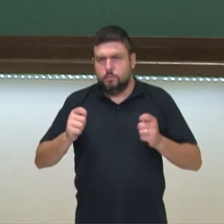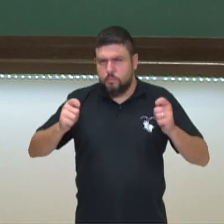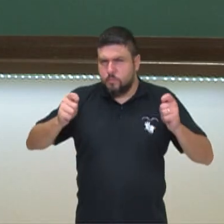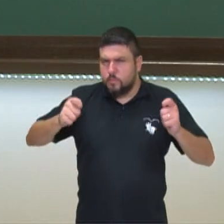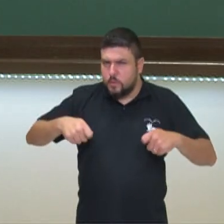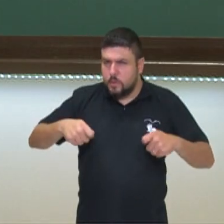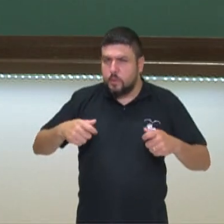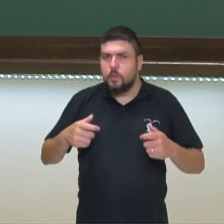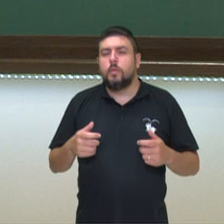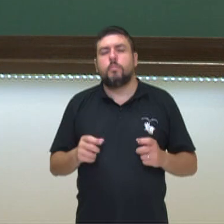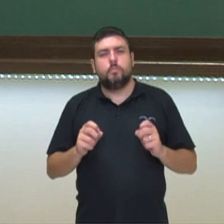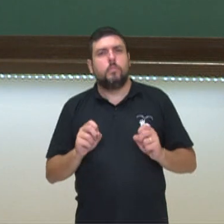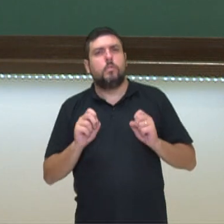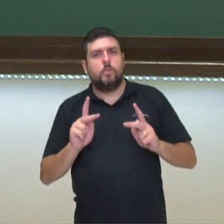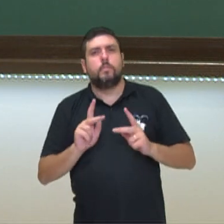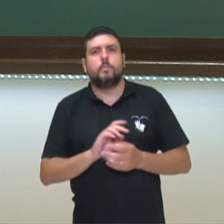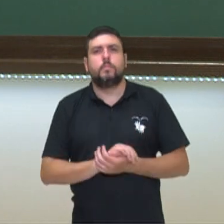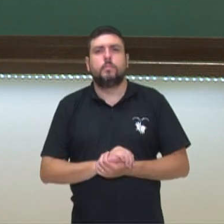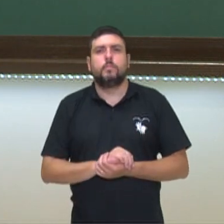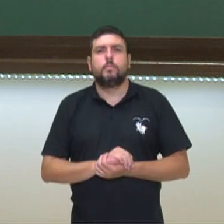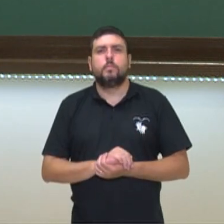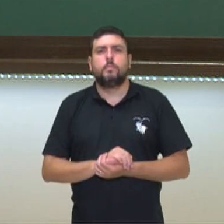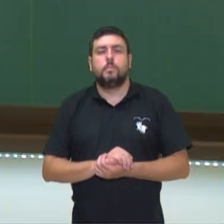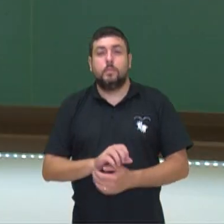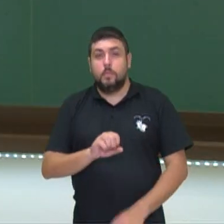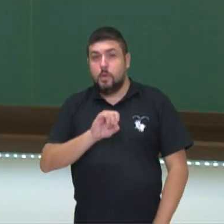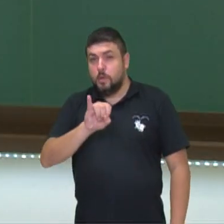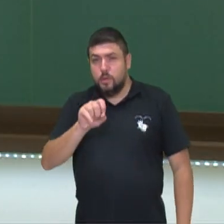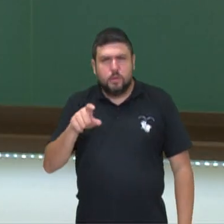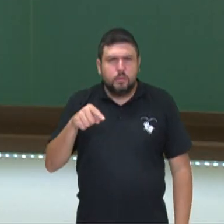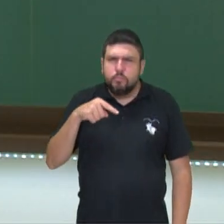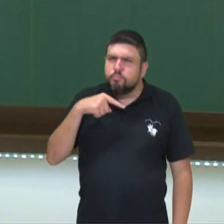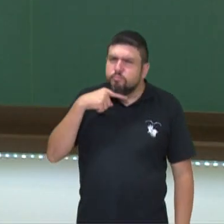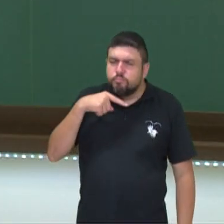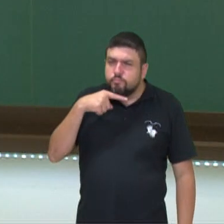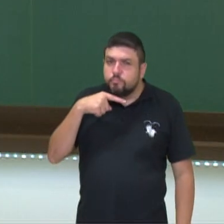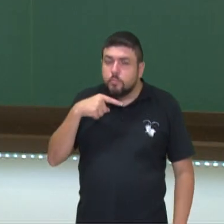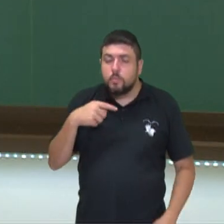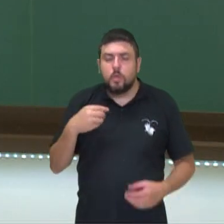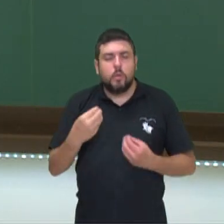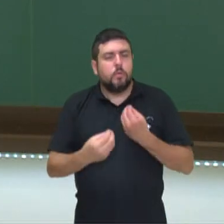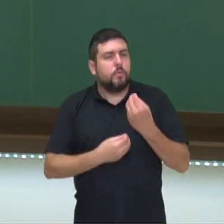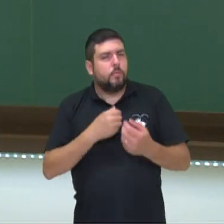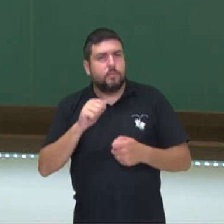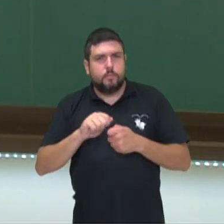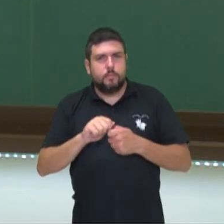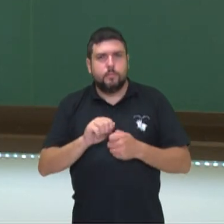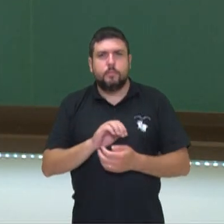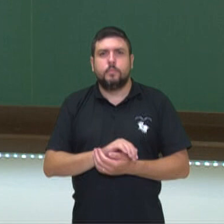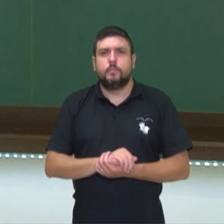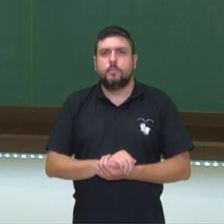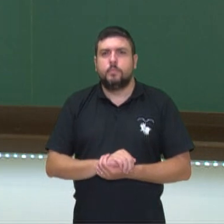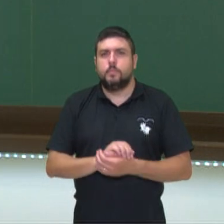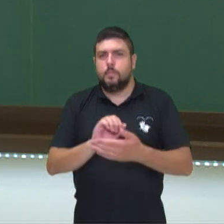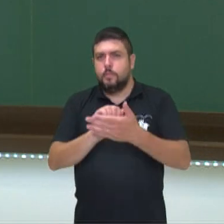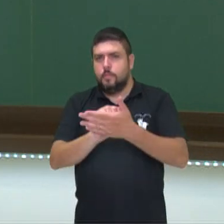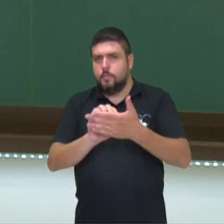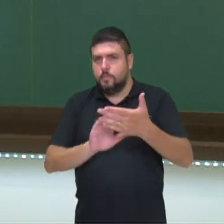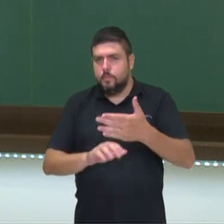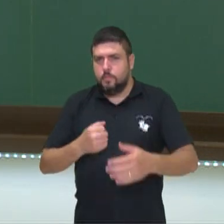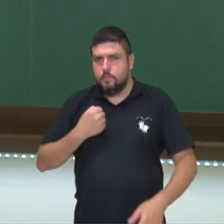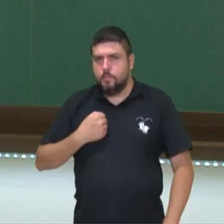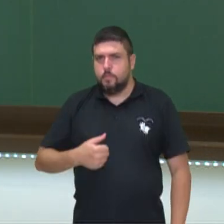isso? Perfeito! Não é possível? Vamos ver como é que devemos proceder? Atividade 1 para